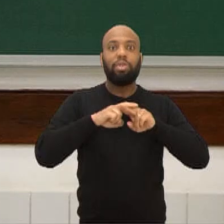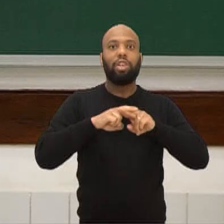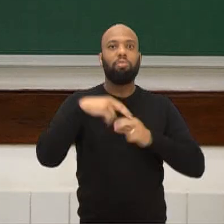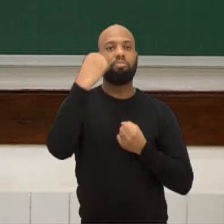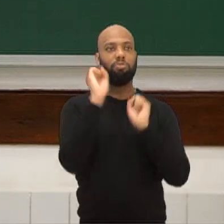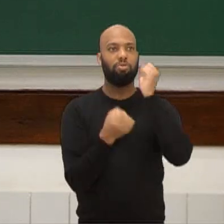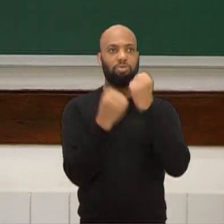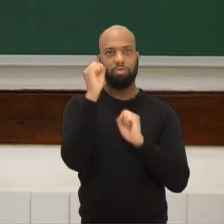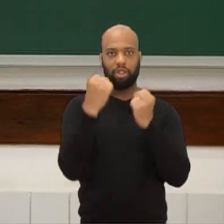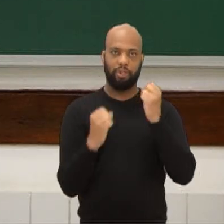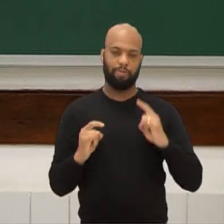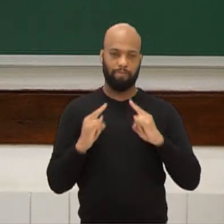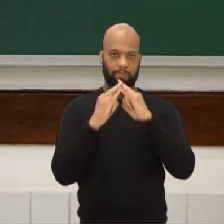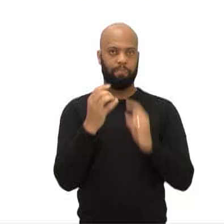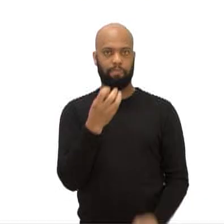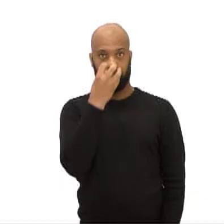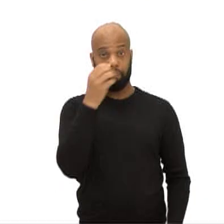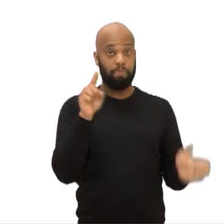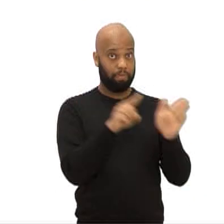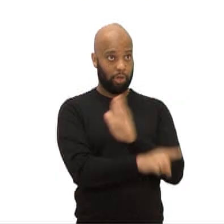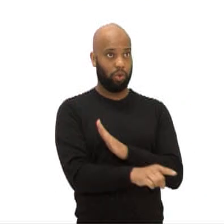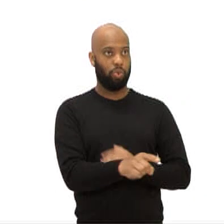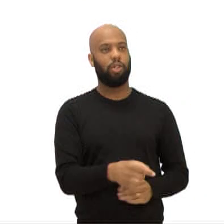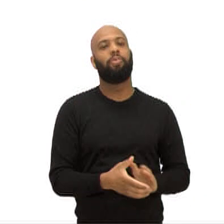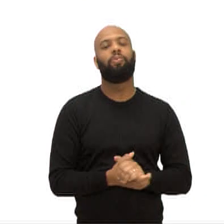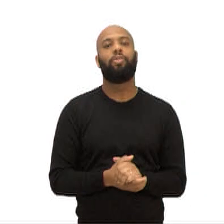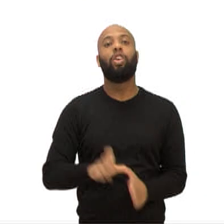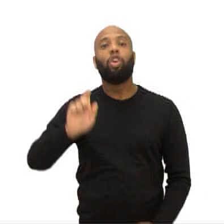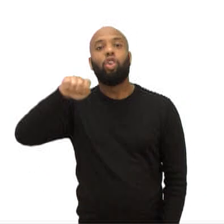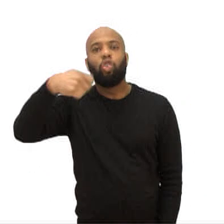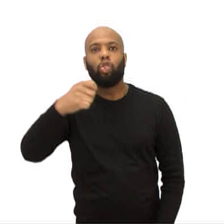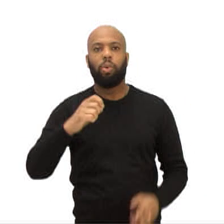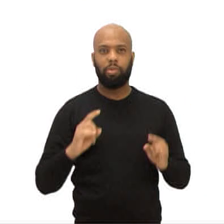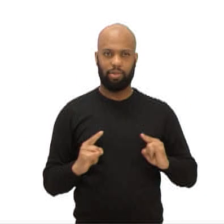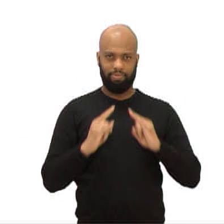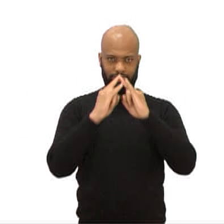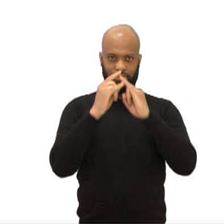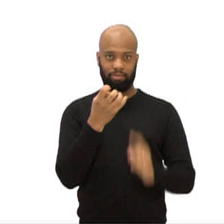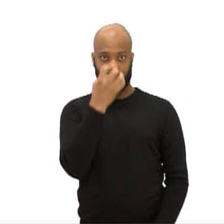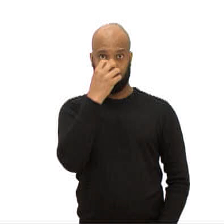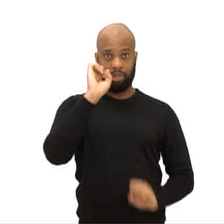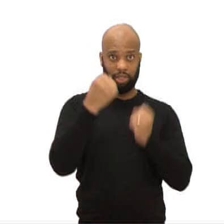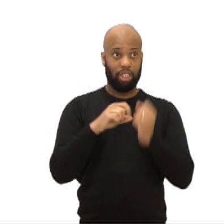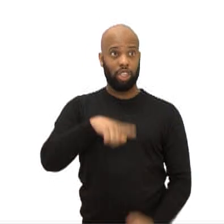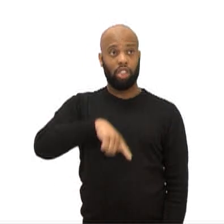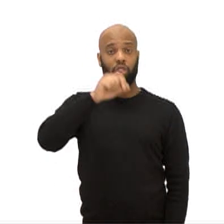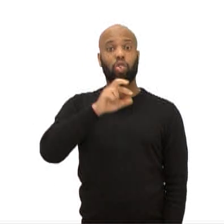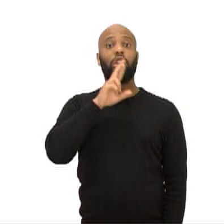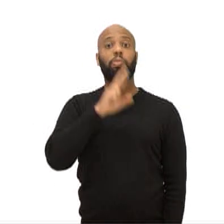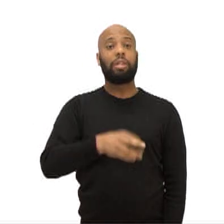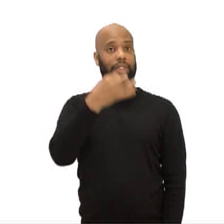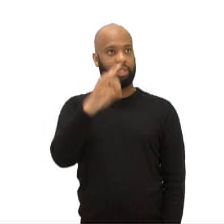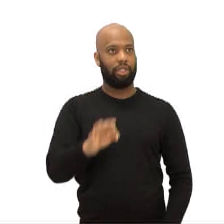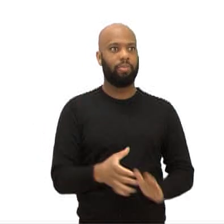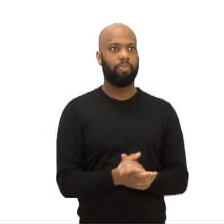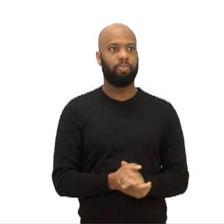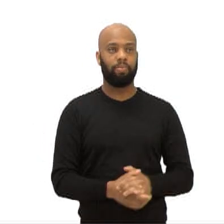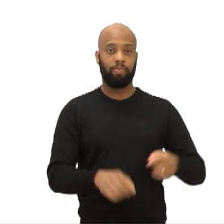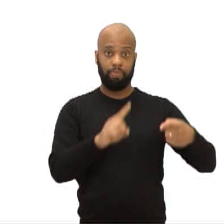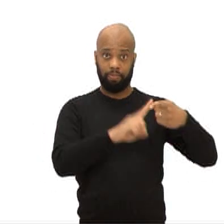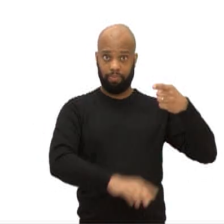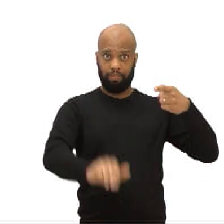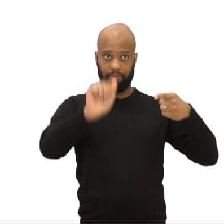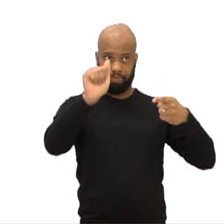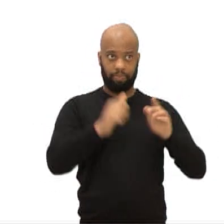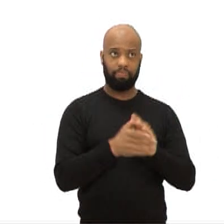circenses. Primeiro quiz. Sobre os jogos circenses, assinale a alternativa correta. Pensa lá. Alternativa